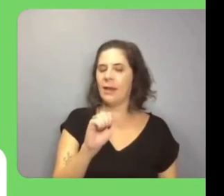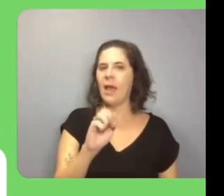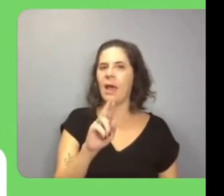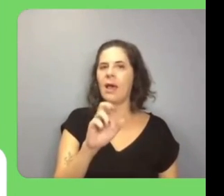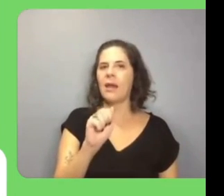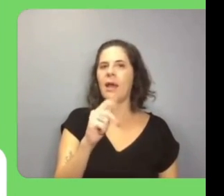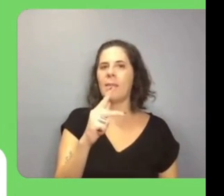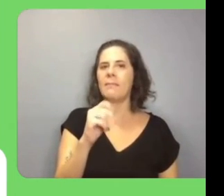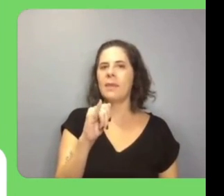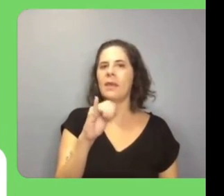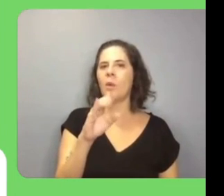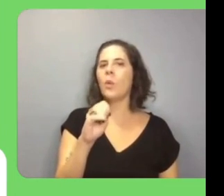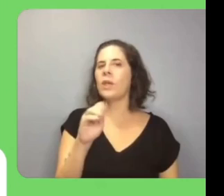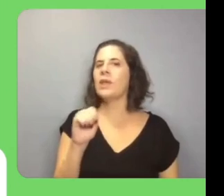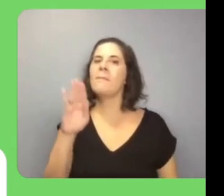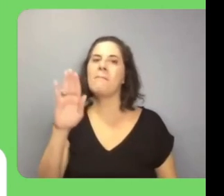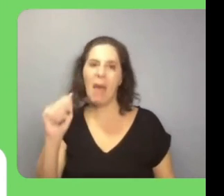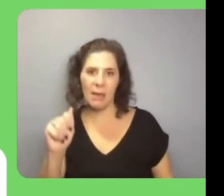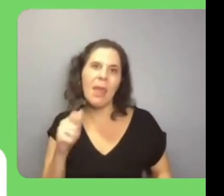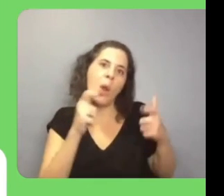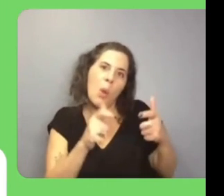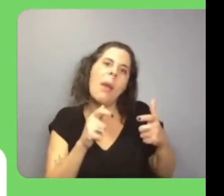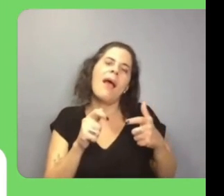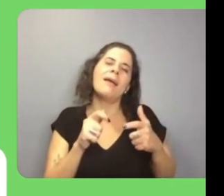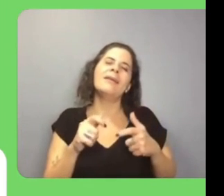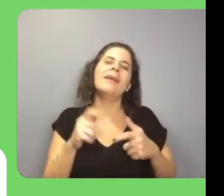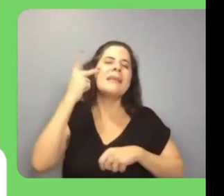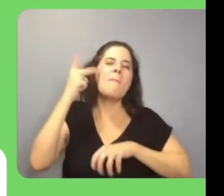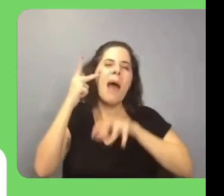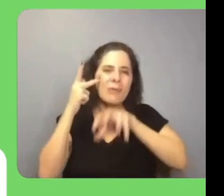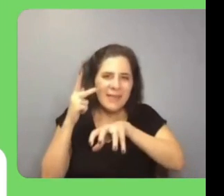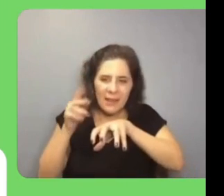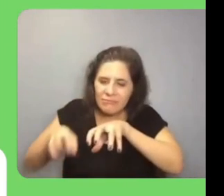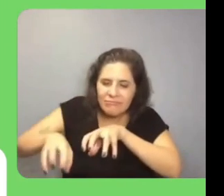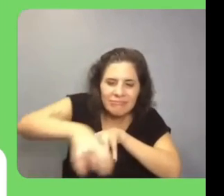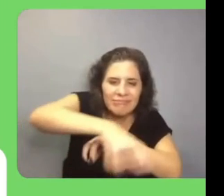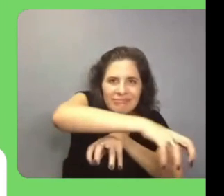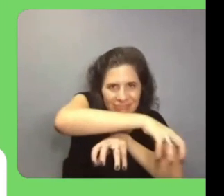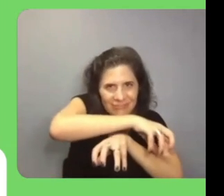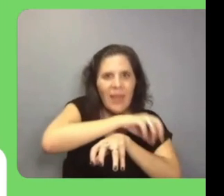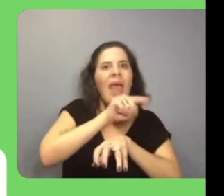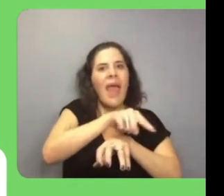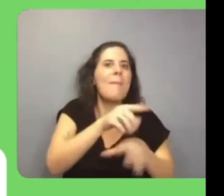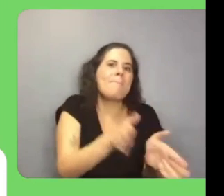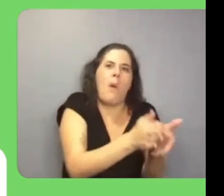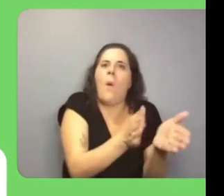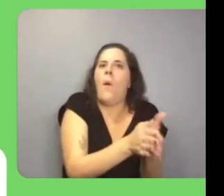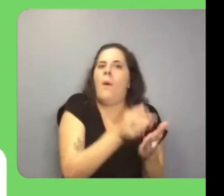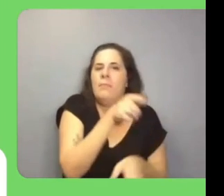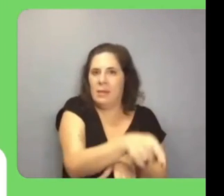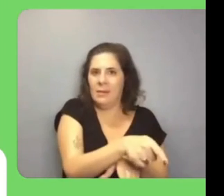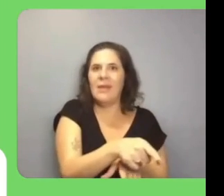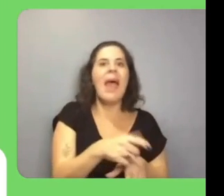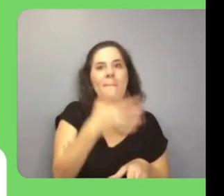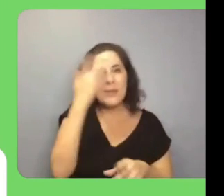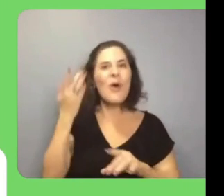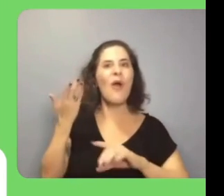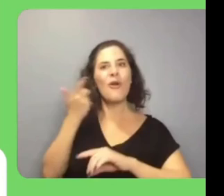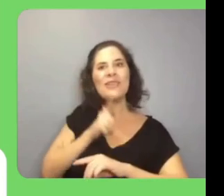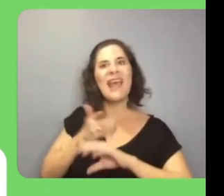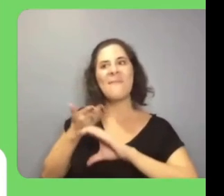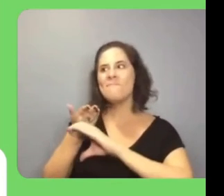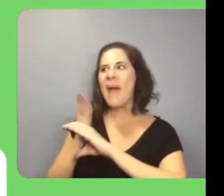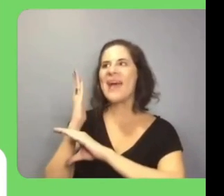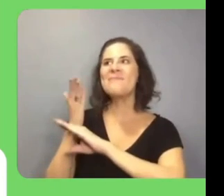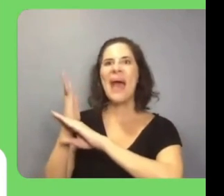de São Paulo, uhum. O quanto também eles já afetam. Tem alguns que estão classificados, inclusive, aí na Perifacom, estou muito feliz por isso, mas também